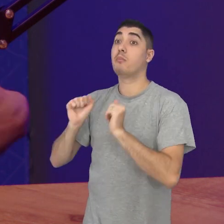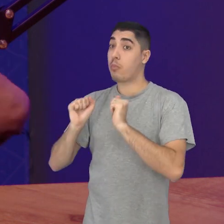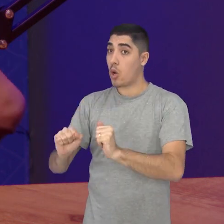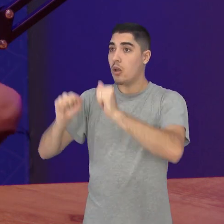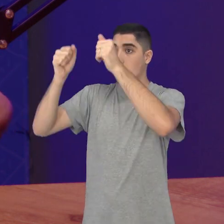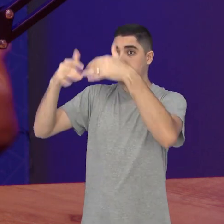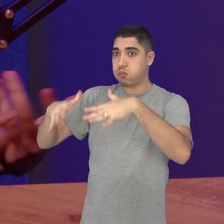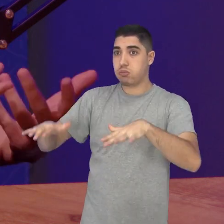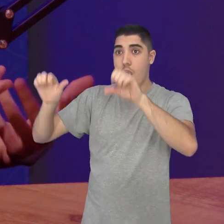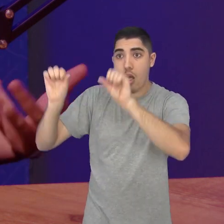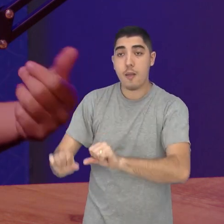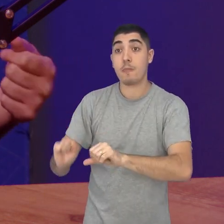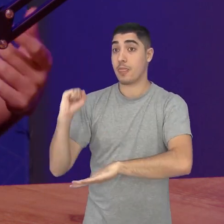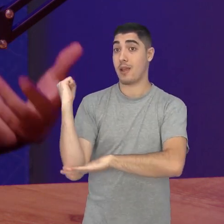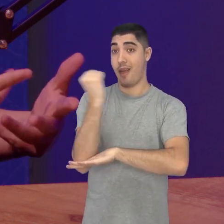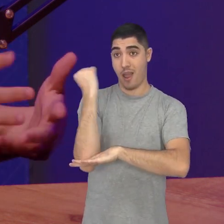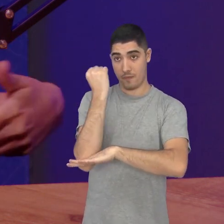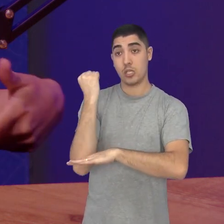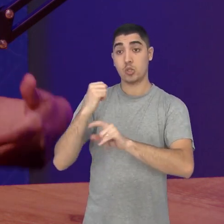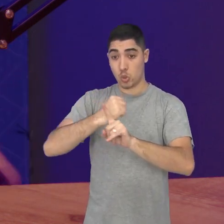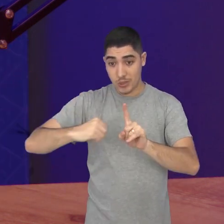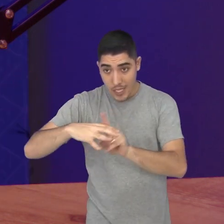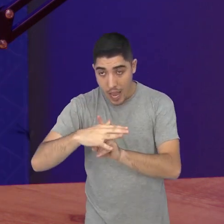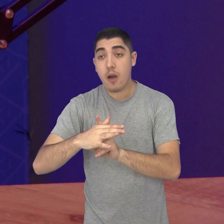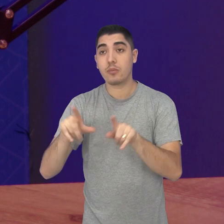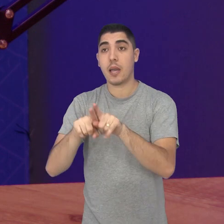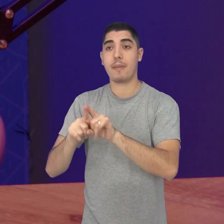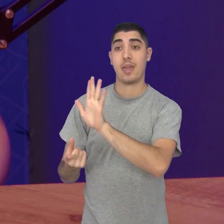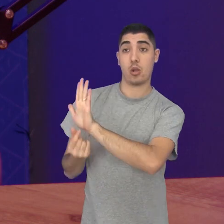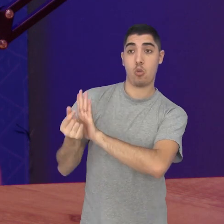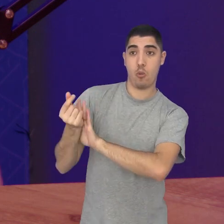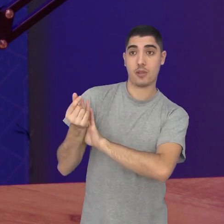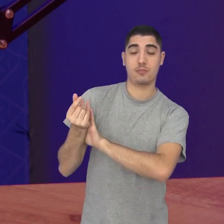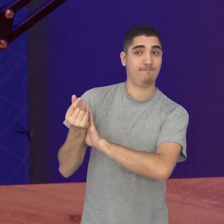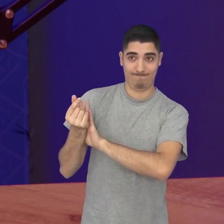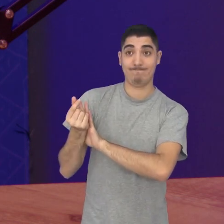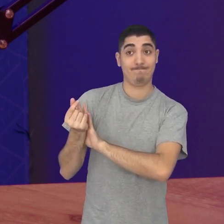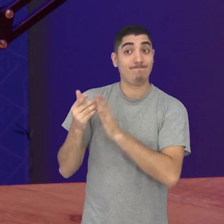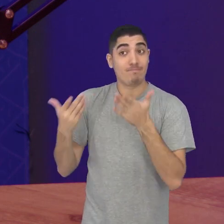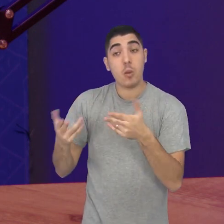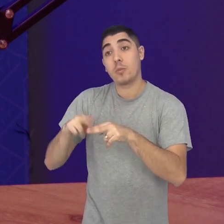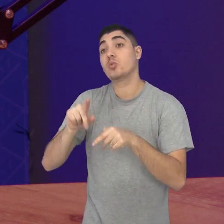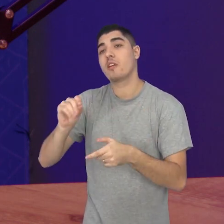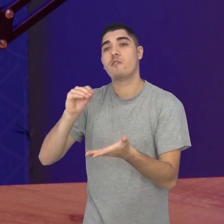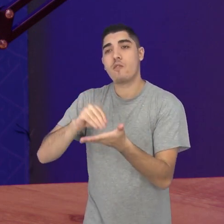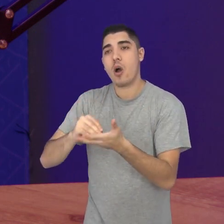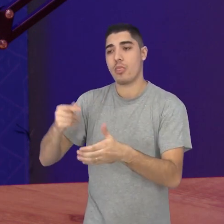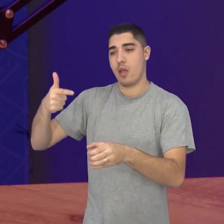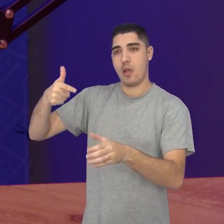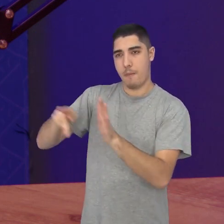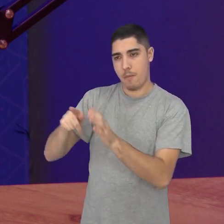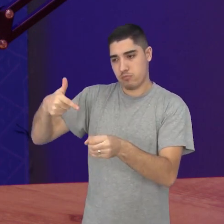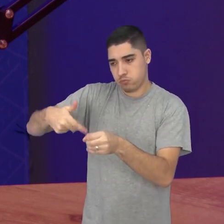uma crise muito grave, assim, uma crise social e uma crise econômica muito grave para eles. E tudo isso por conta de